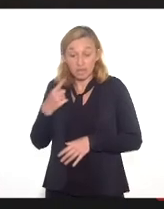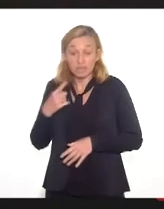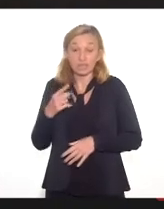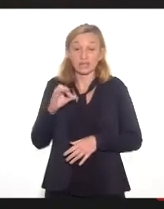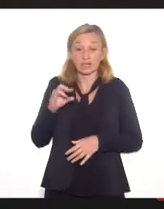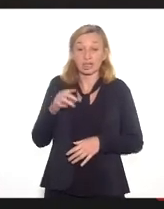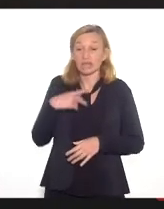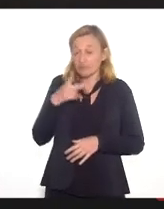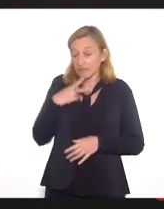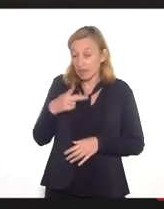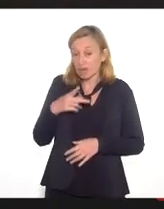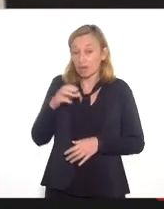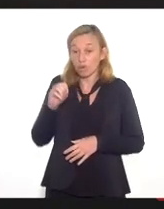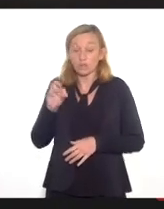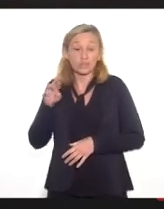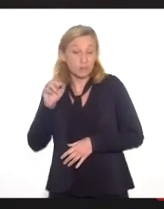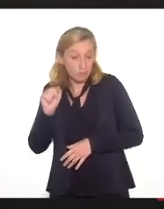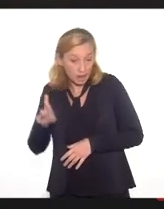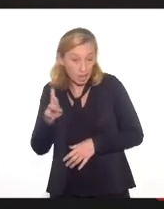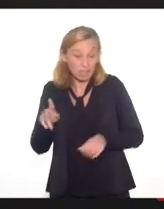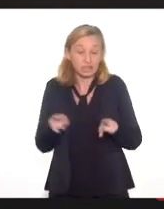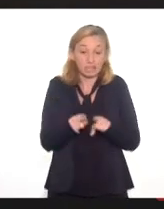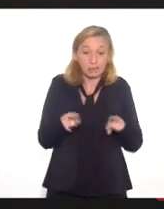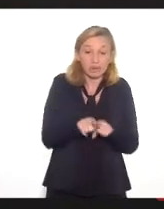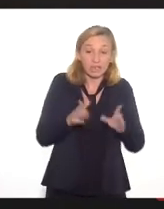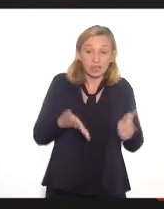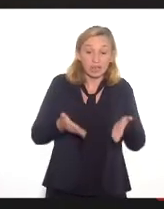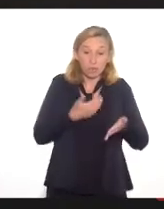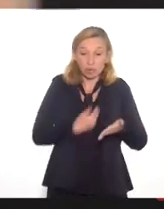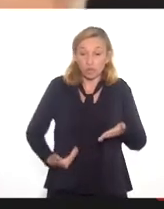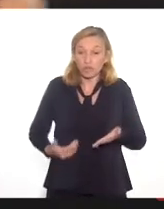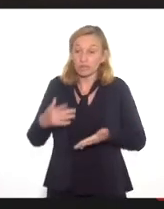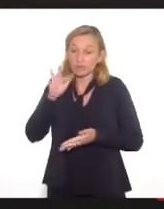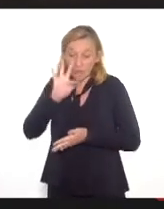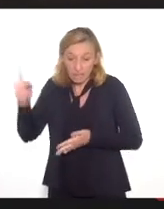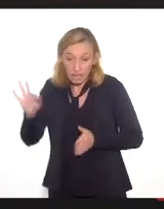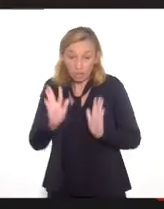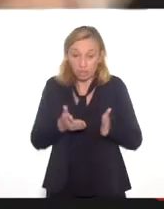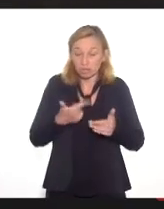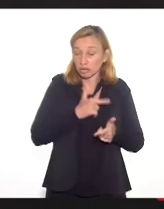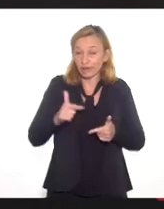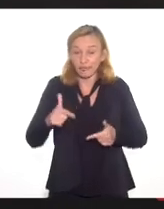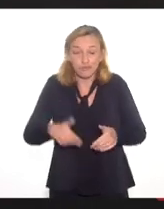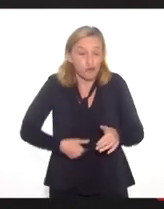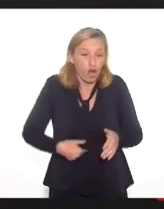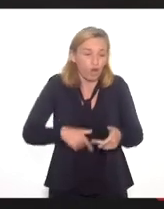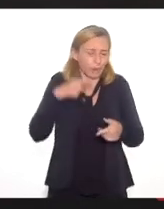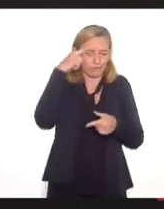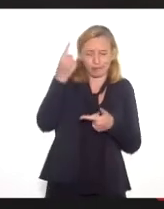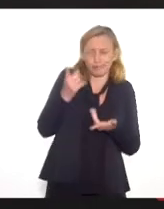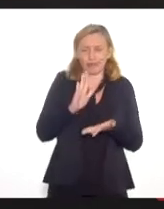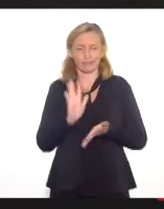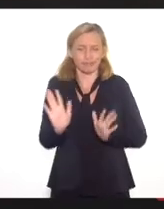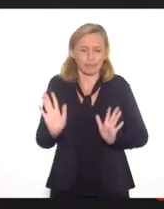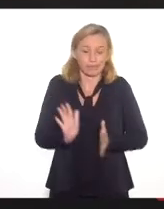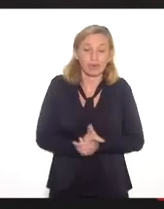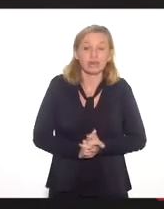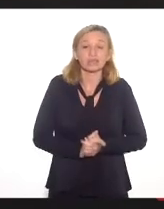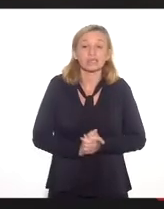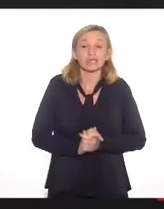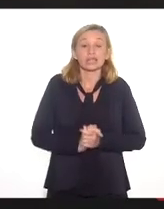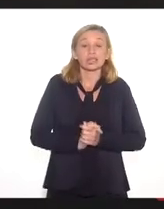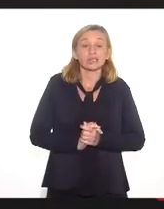Terra e se vê até hoje quando se fala com o governo federal em relação a isso de que não existe fome que isso é uma invenção e tudo mais bom